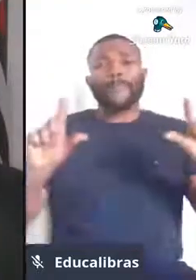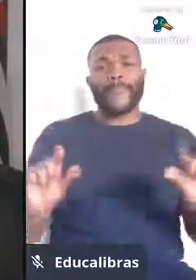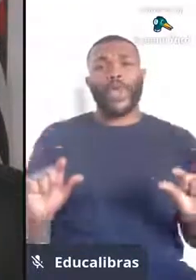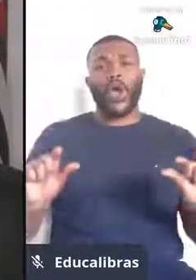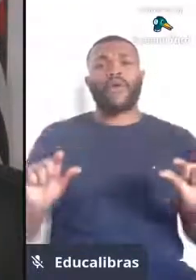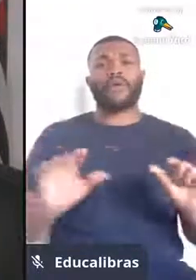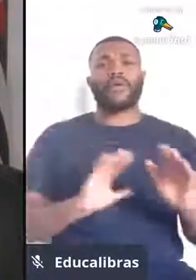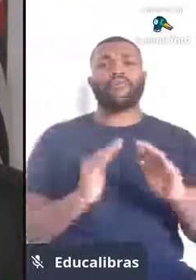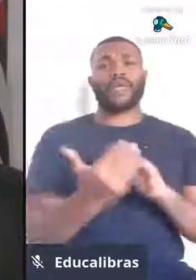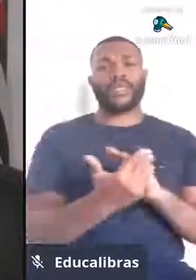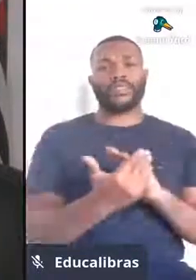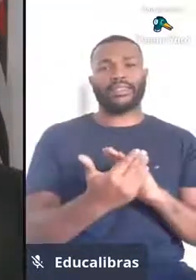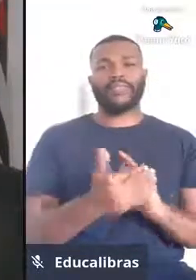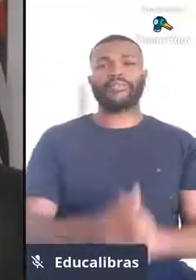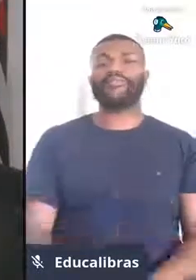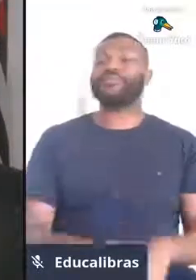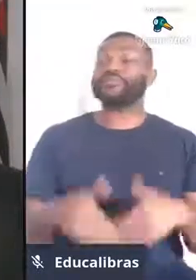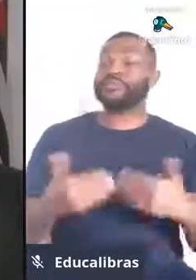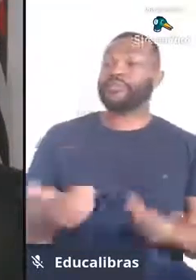Bom, Luiz,